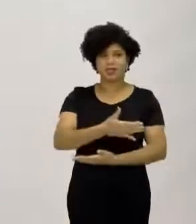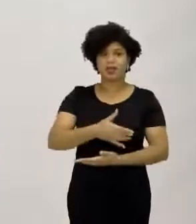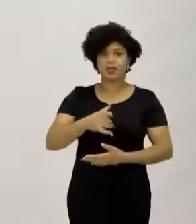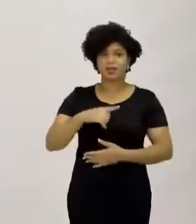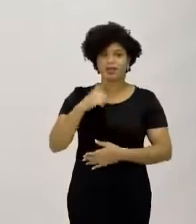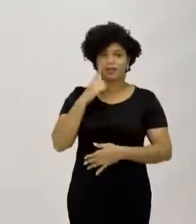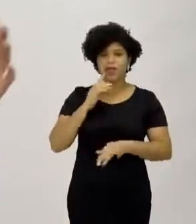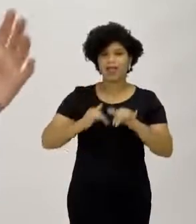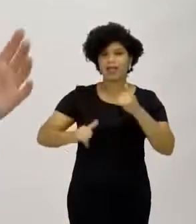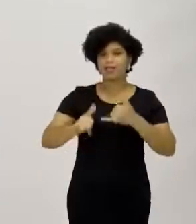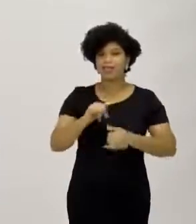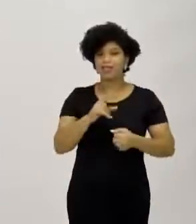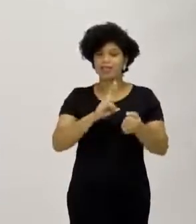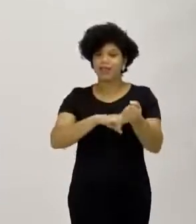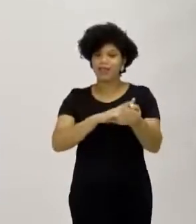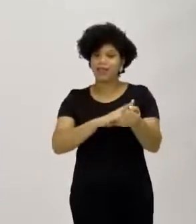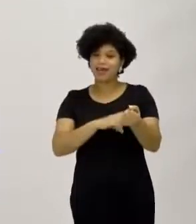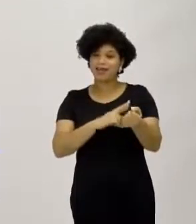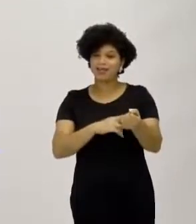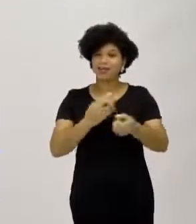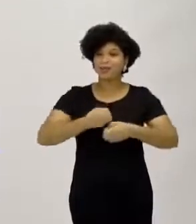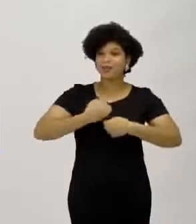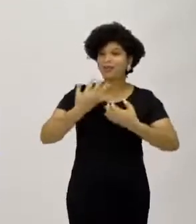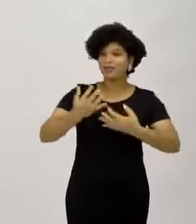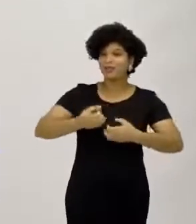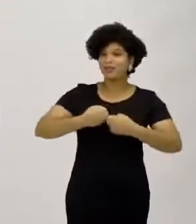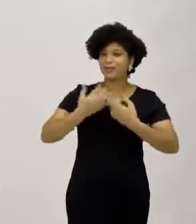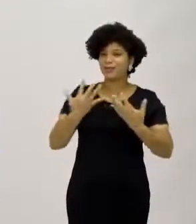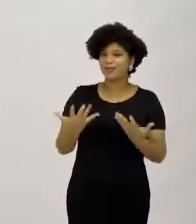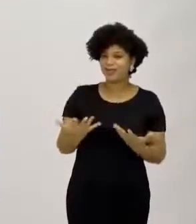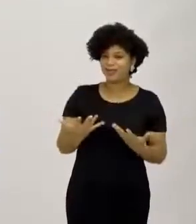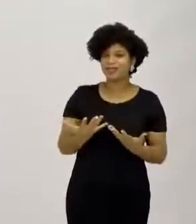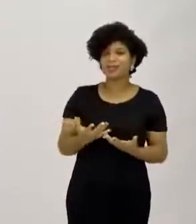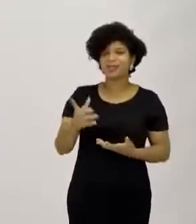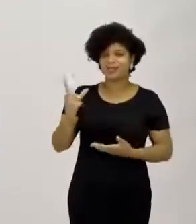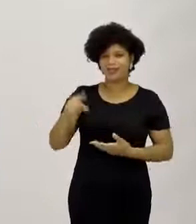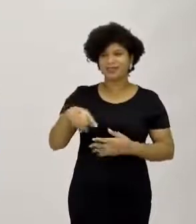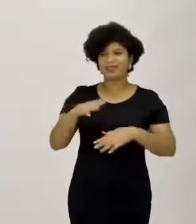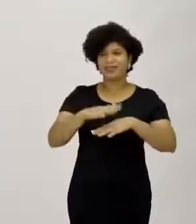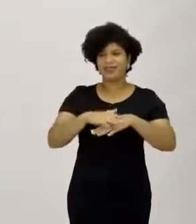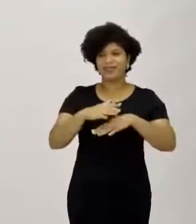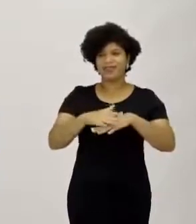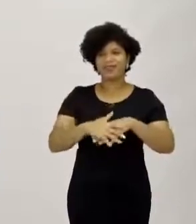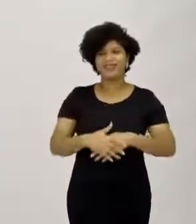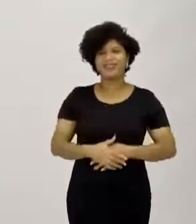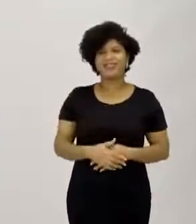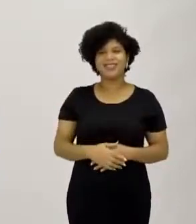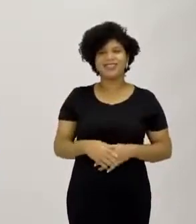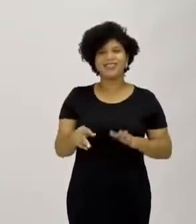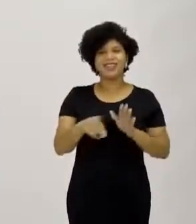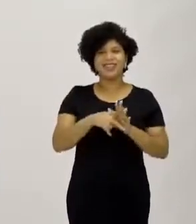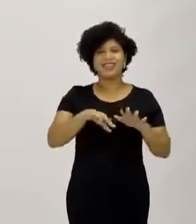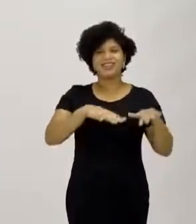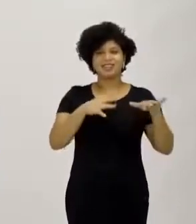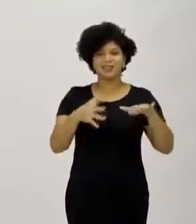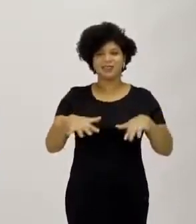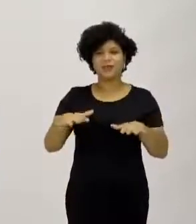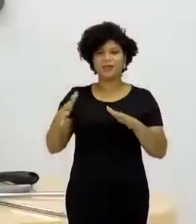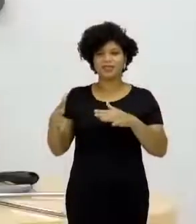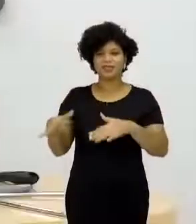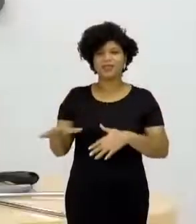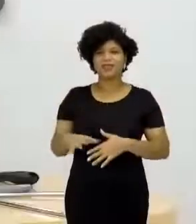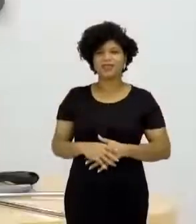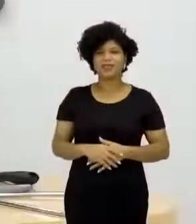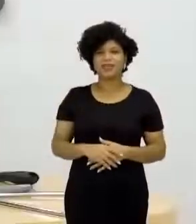energia, bacana. Ritmo e poesia nessa onda, nesse estudo de ondas nessa aula, professor Giba. Estão participando isso aqui aí, no chat.